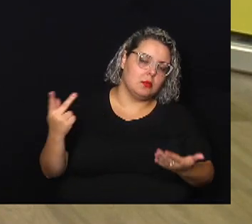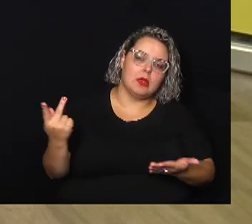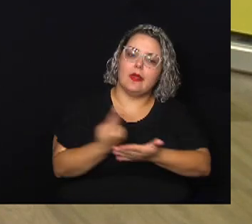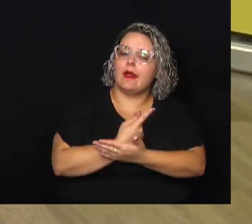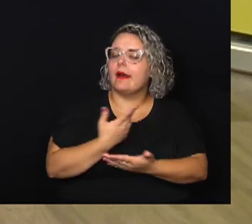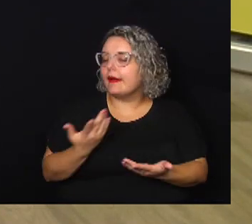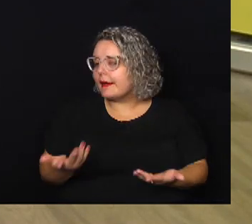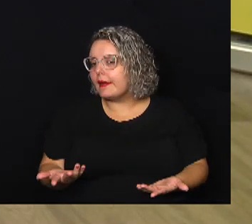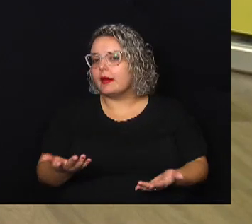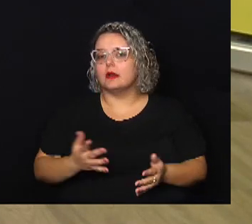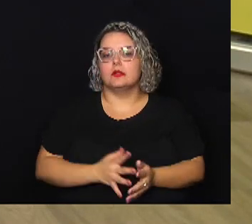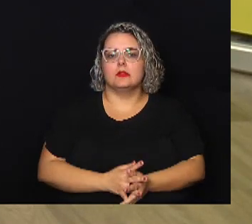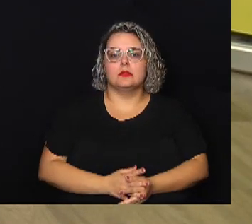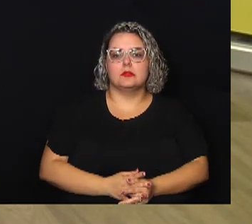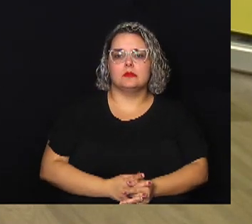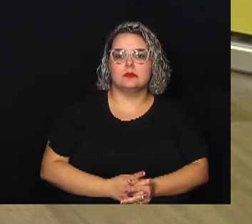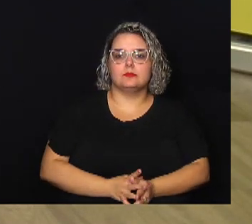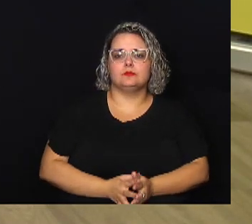completamente errada.